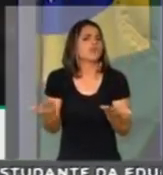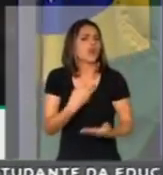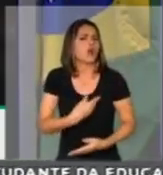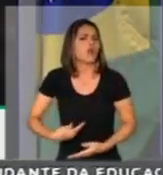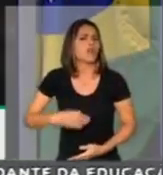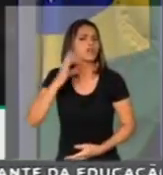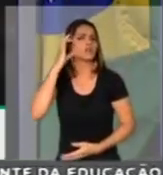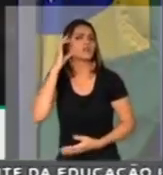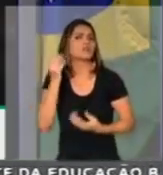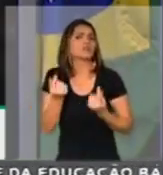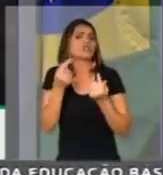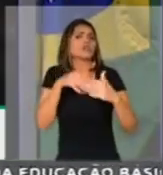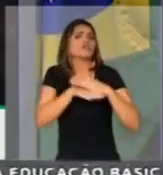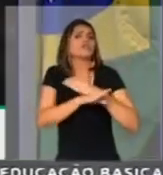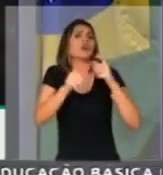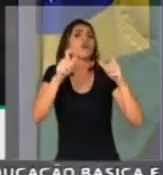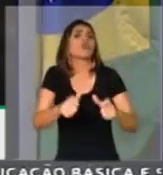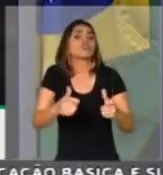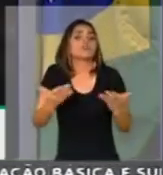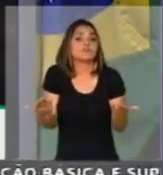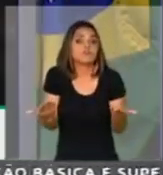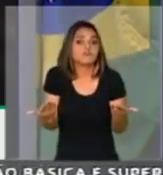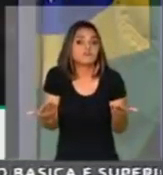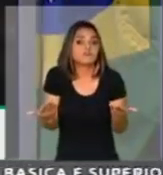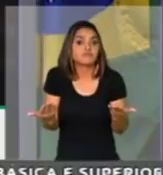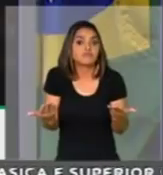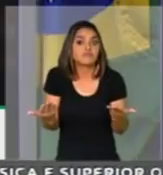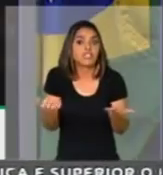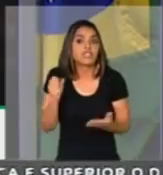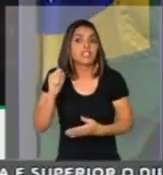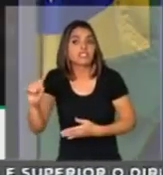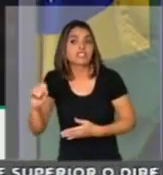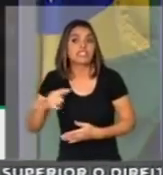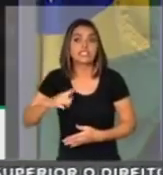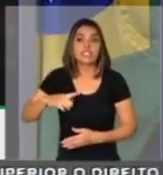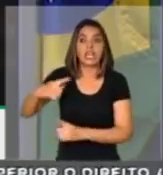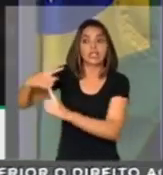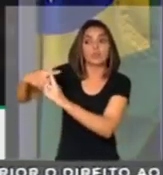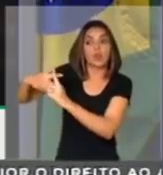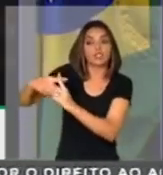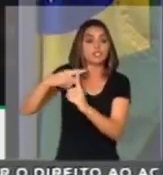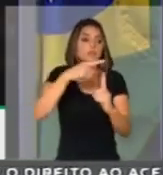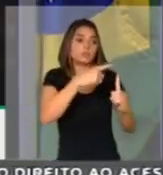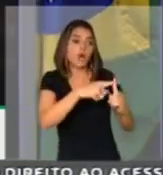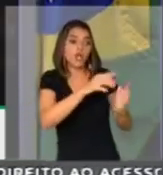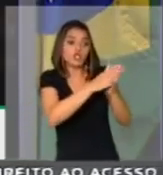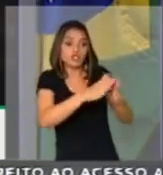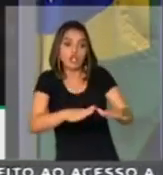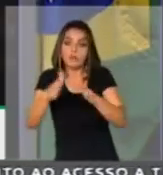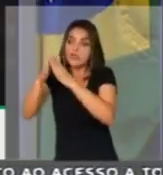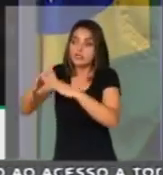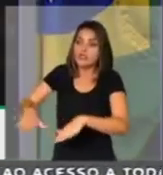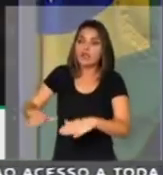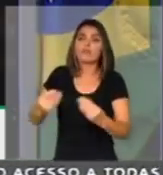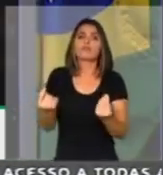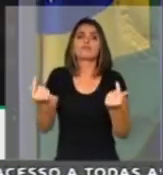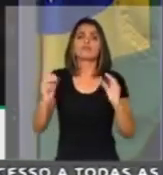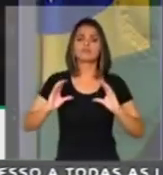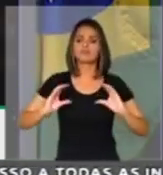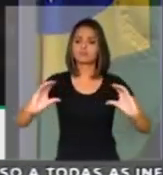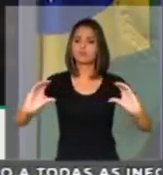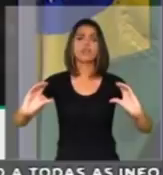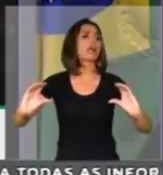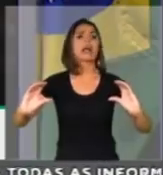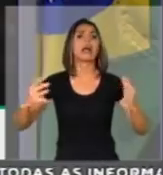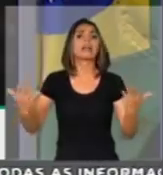Dilma colocou esse dinheiro? Para onde é que esse dinheiro foi? Se estava sobrando dinheiro, onde é que ele foi investido? Cadê a prestação de contas desse